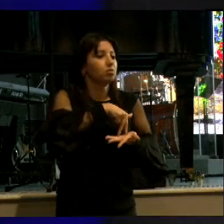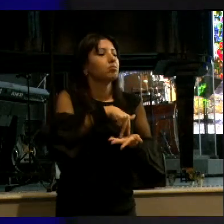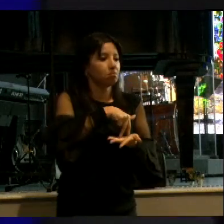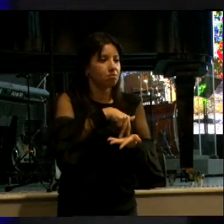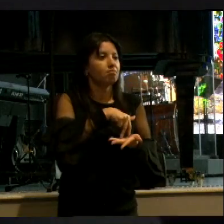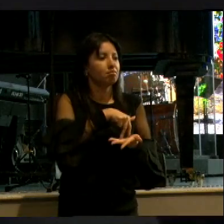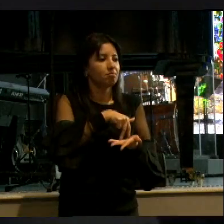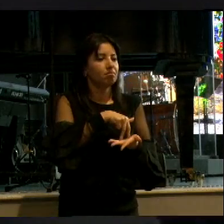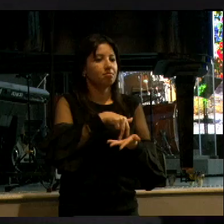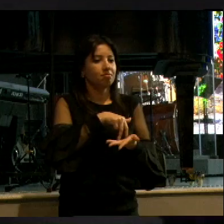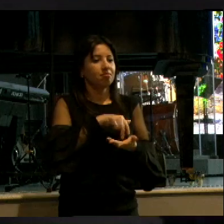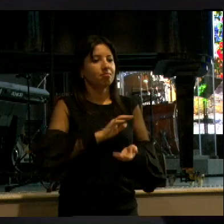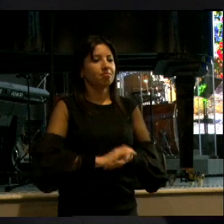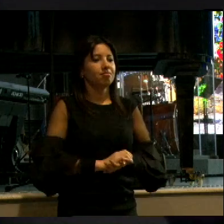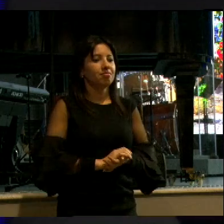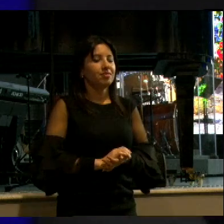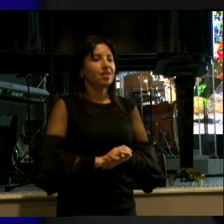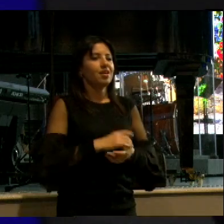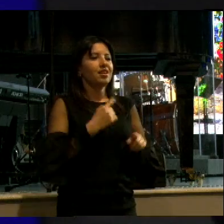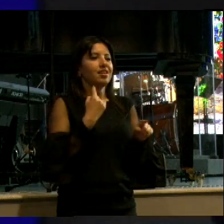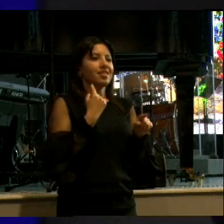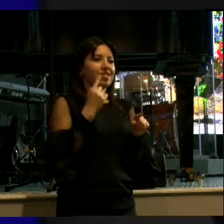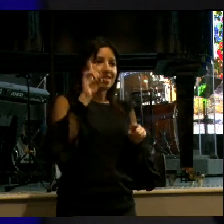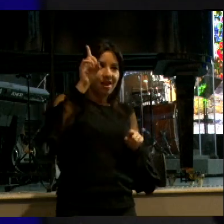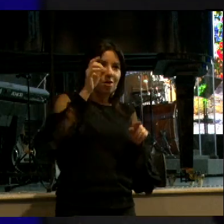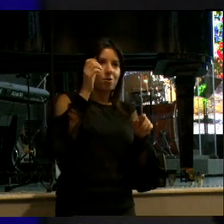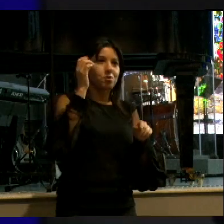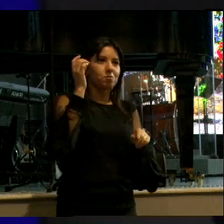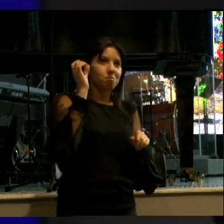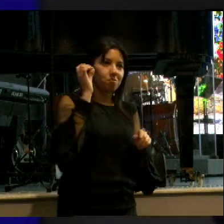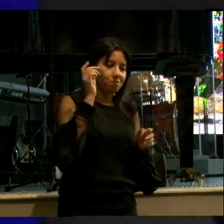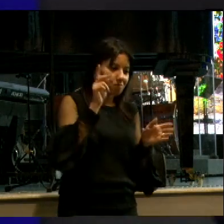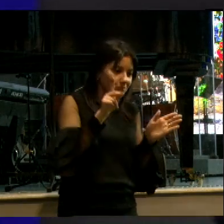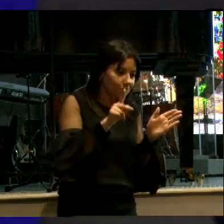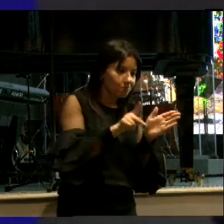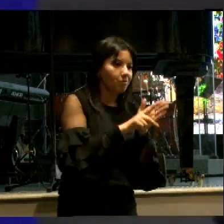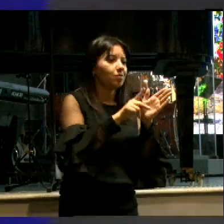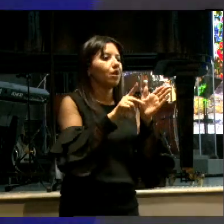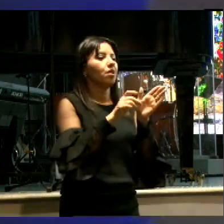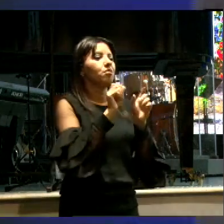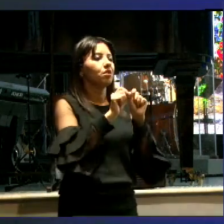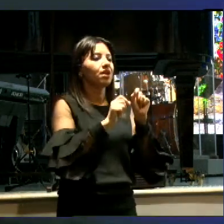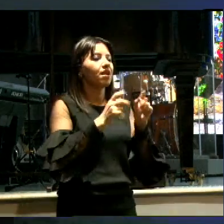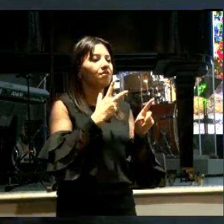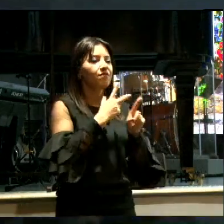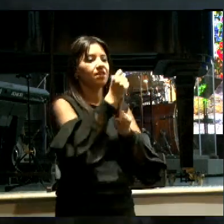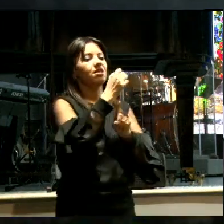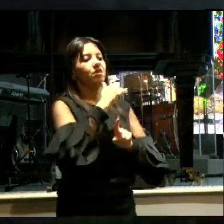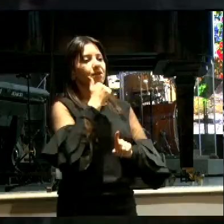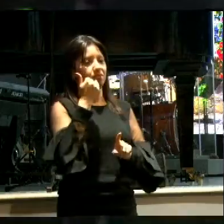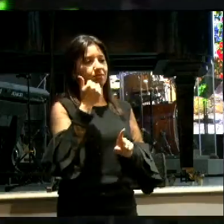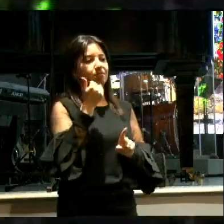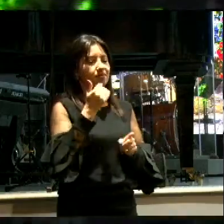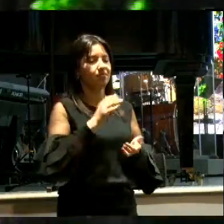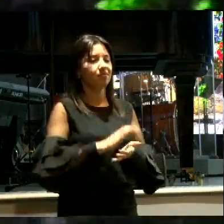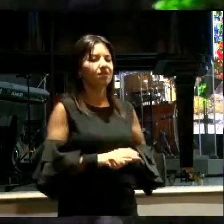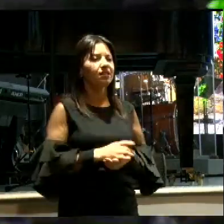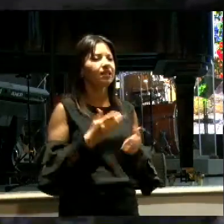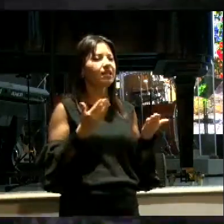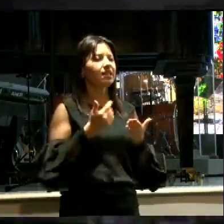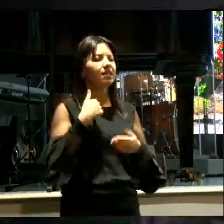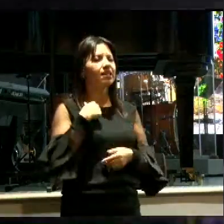Ele próprio venceu a morte. É desse Deus que nós estamos falando. Um versículo que muito tem me